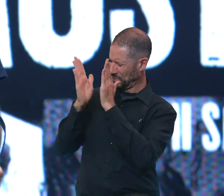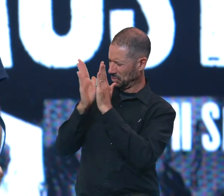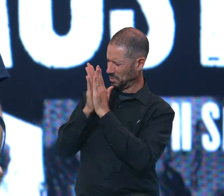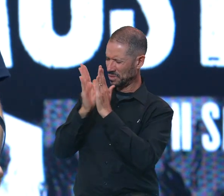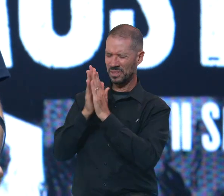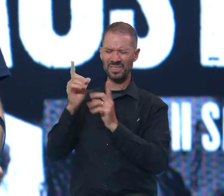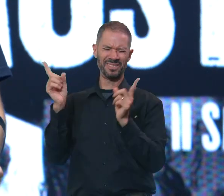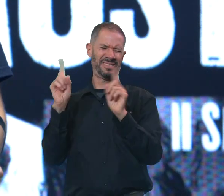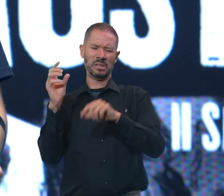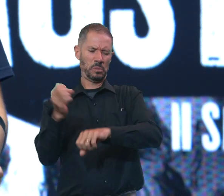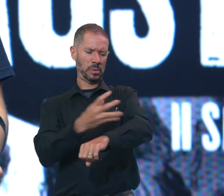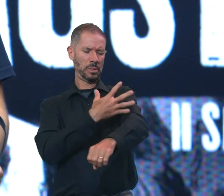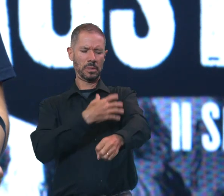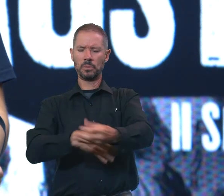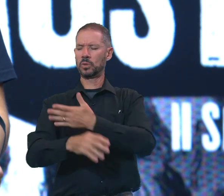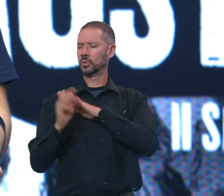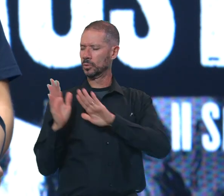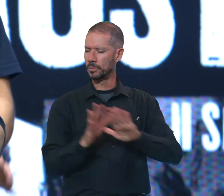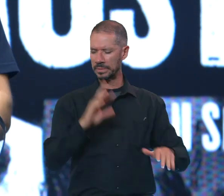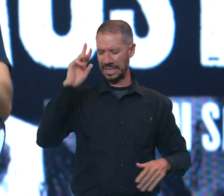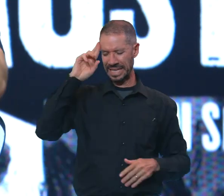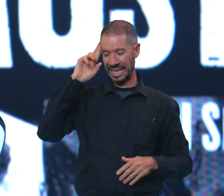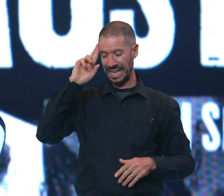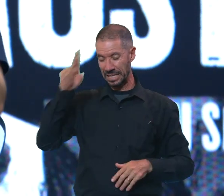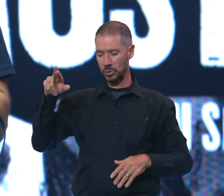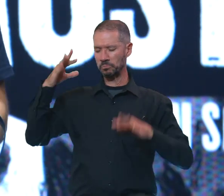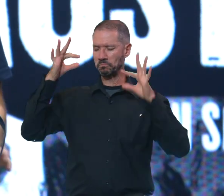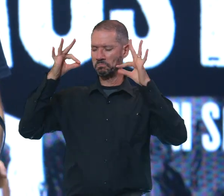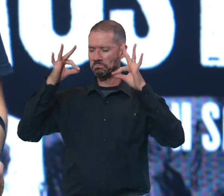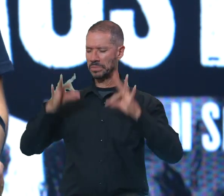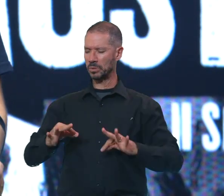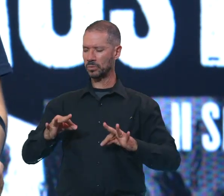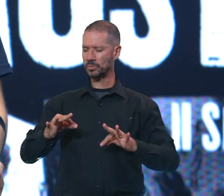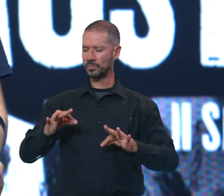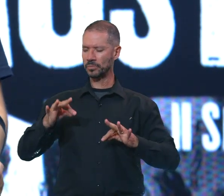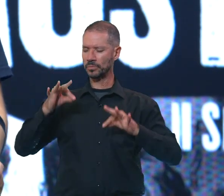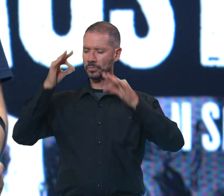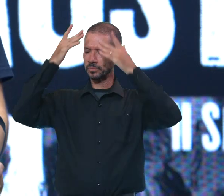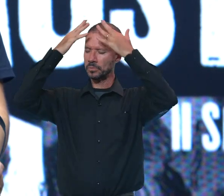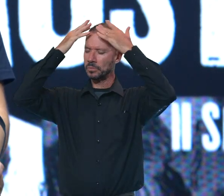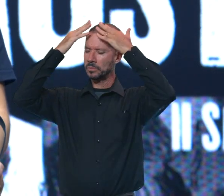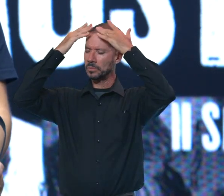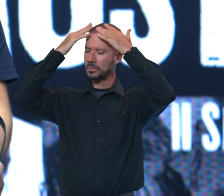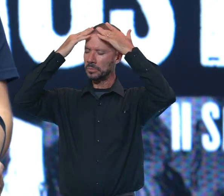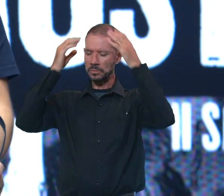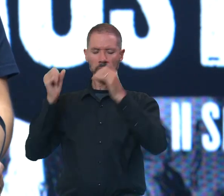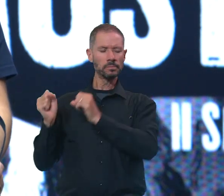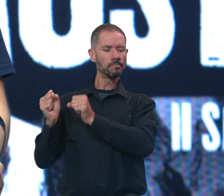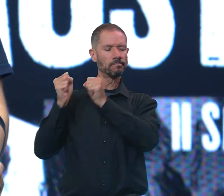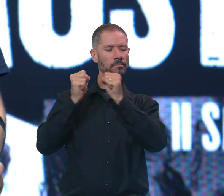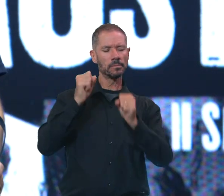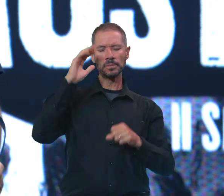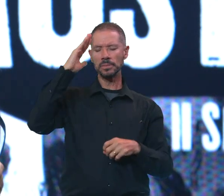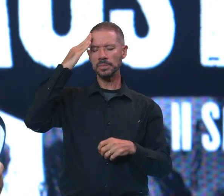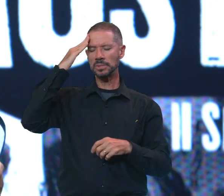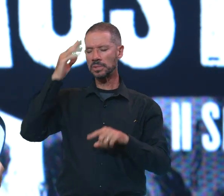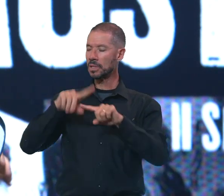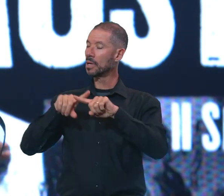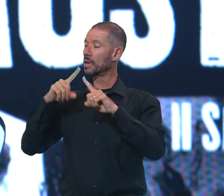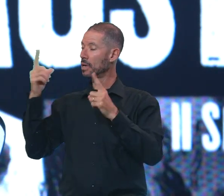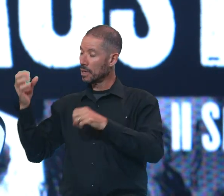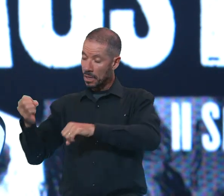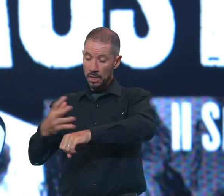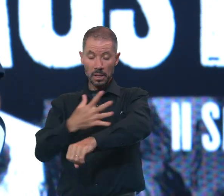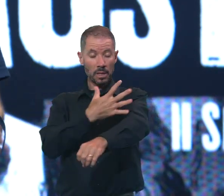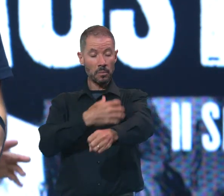pelas emoções, mas pelas nossas razões aqui, pelo nosso intelecto, que possamos entender, não apenas com as emoções,